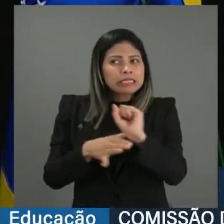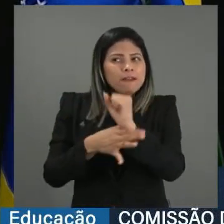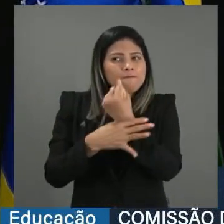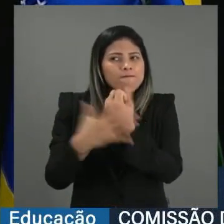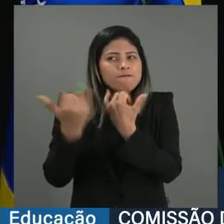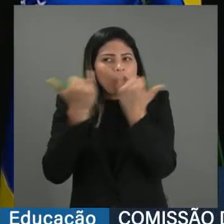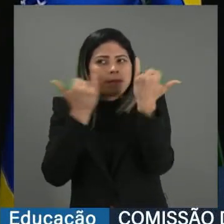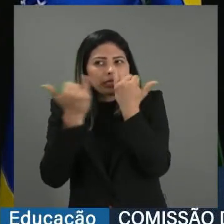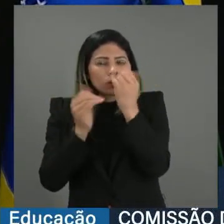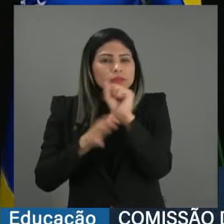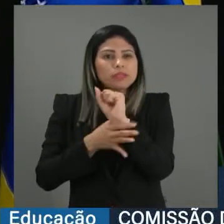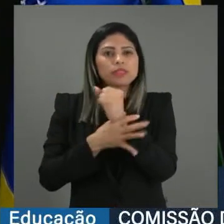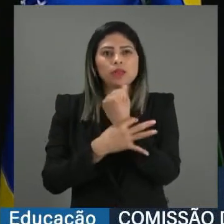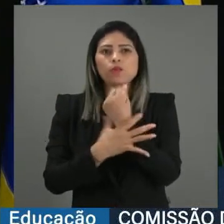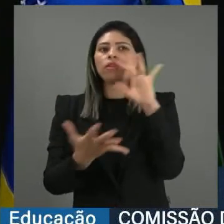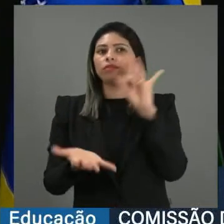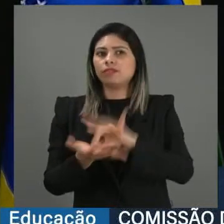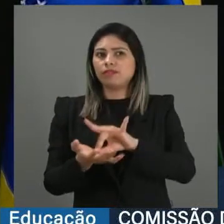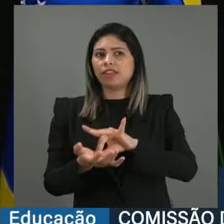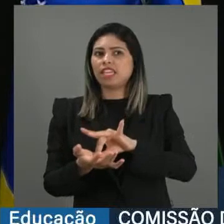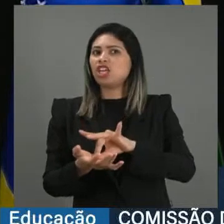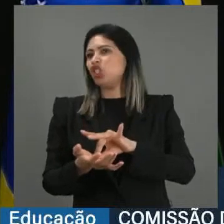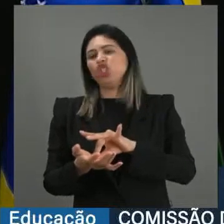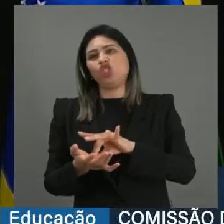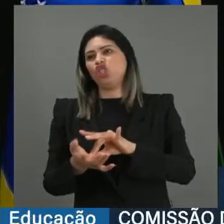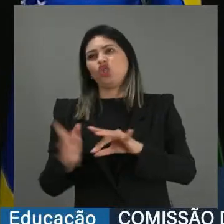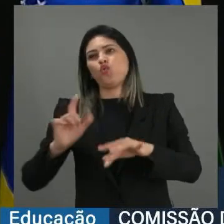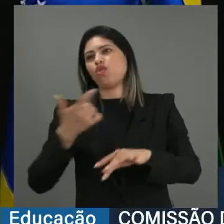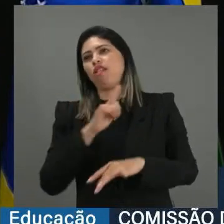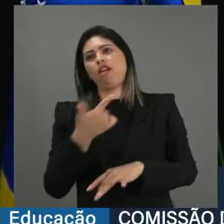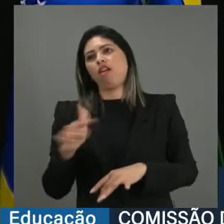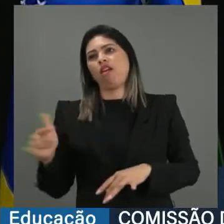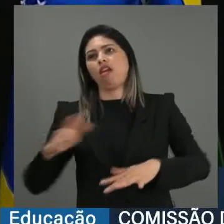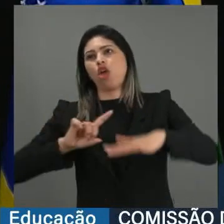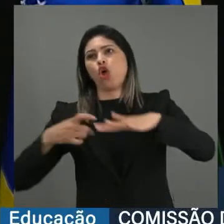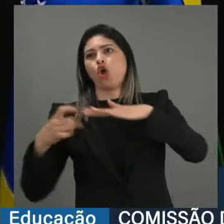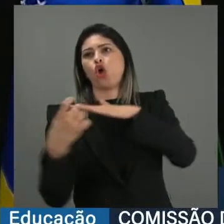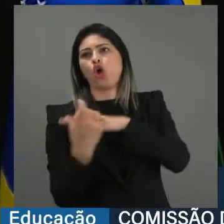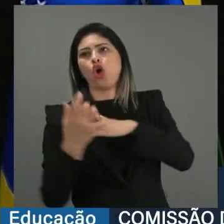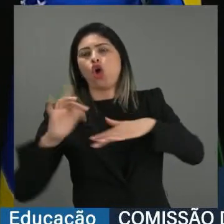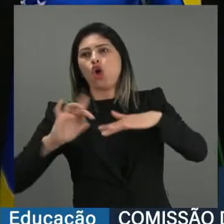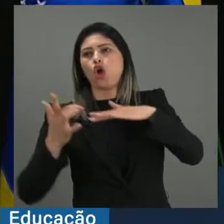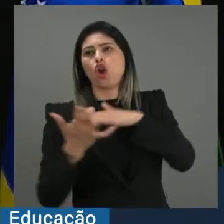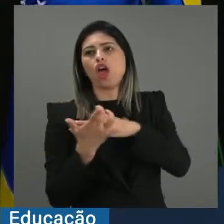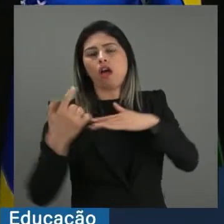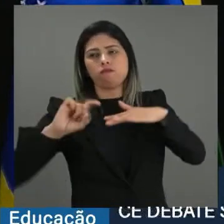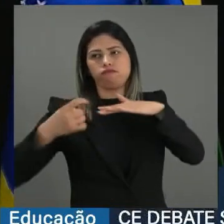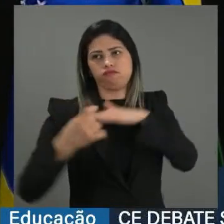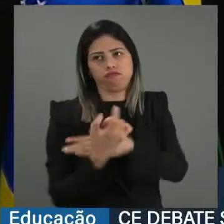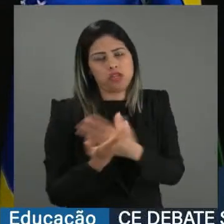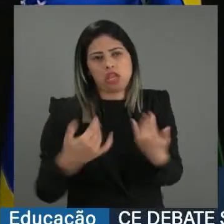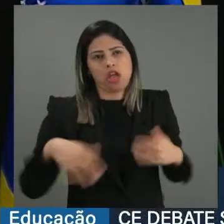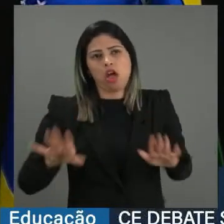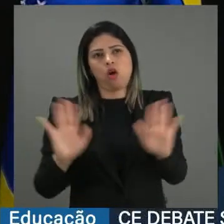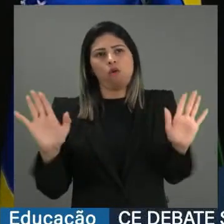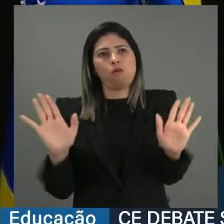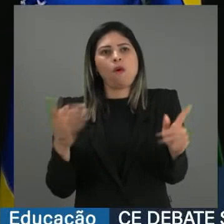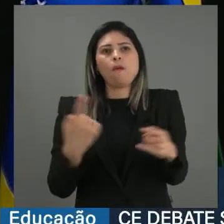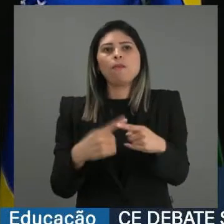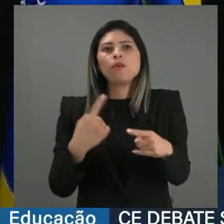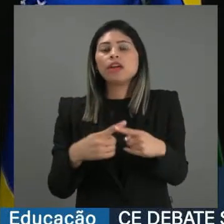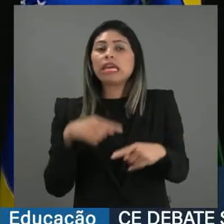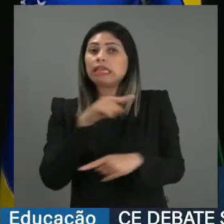do verdadeiro jornalismo sério e independente que tanto incomoda o sistema.